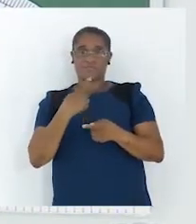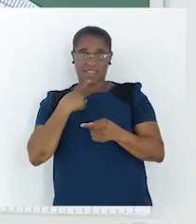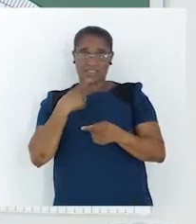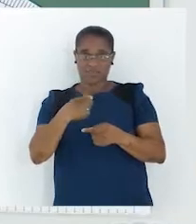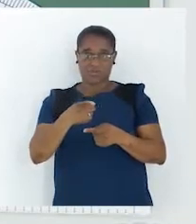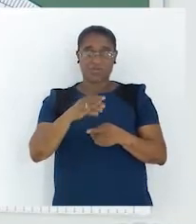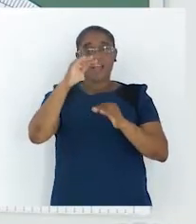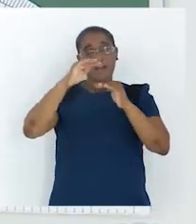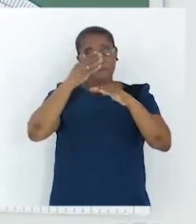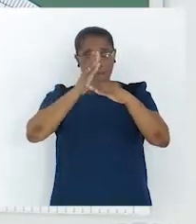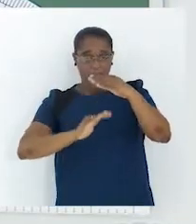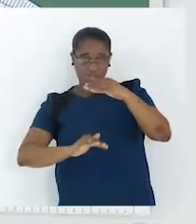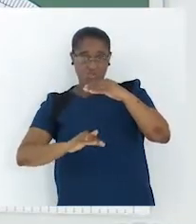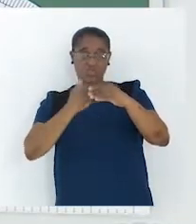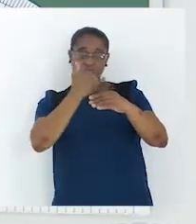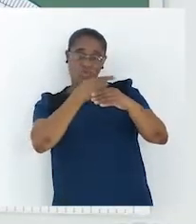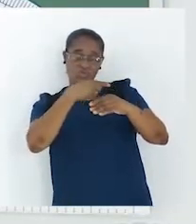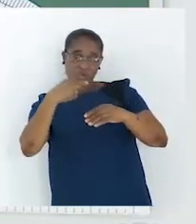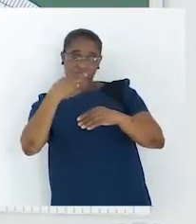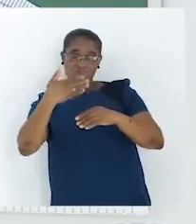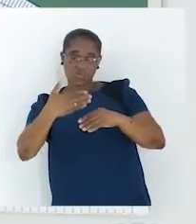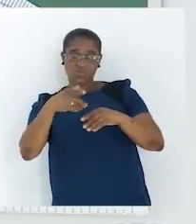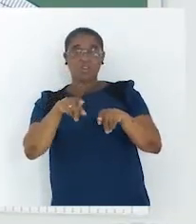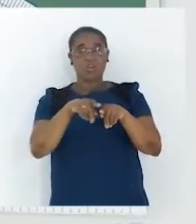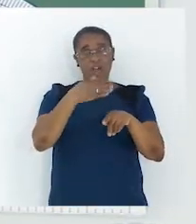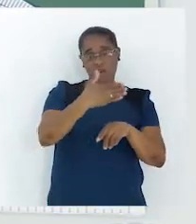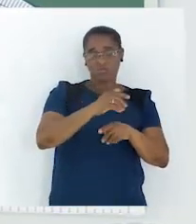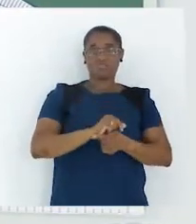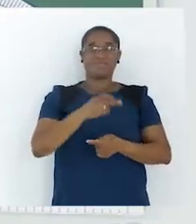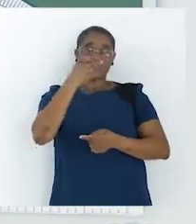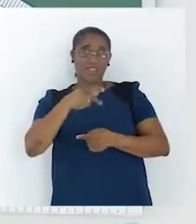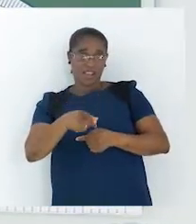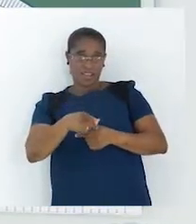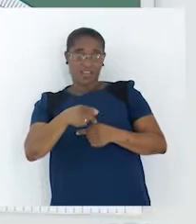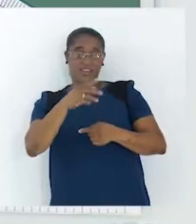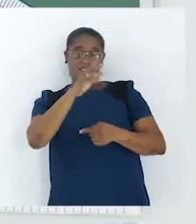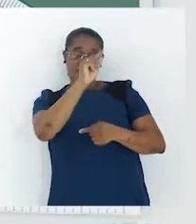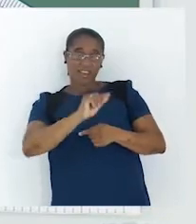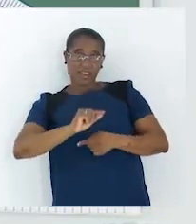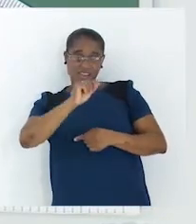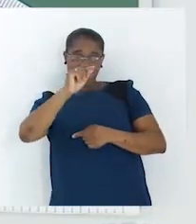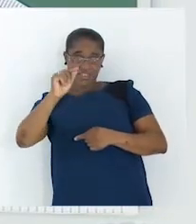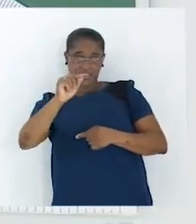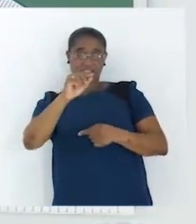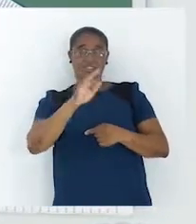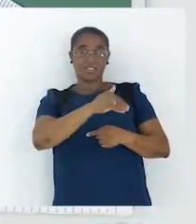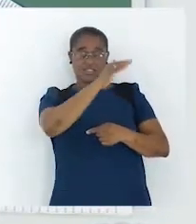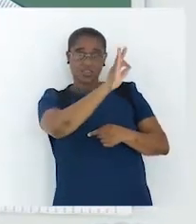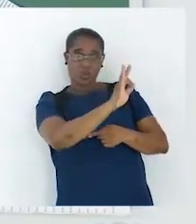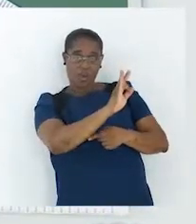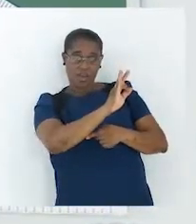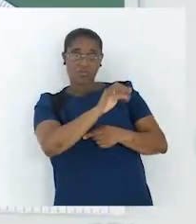em baixo 2 - 1 dá um ficamos com vens índice